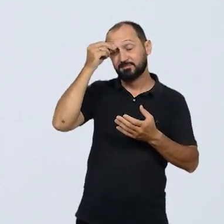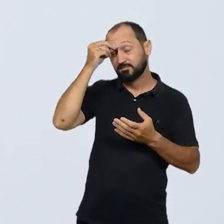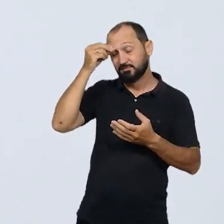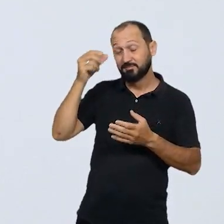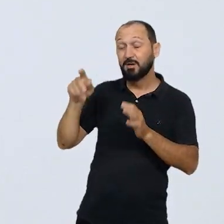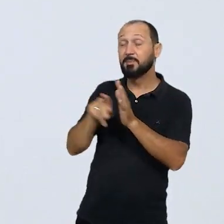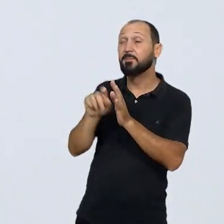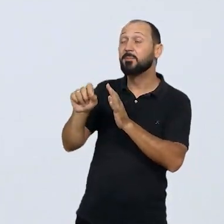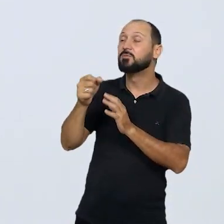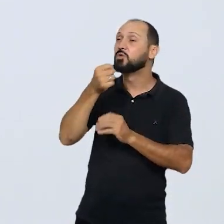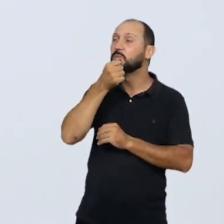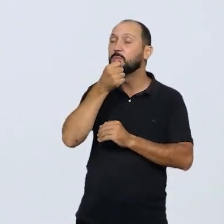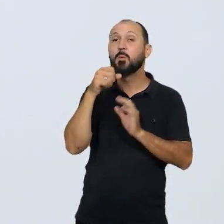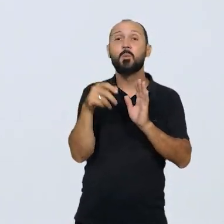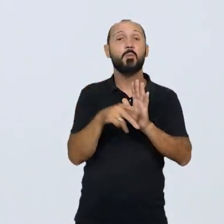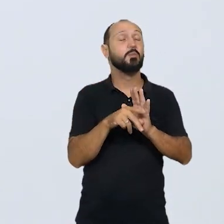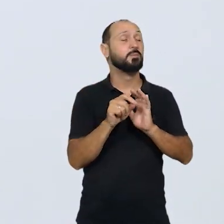E